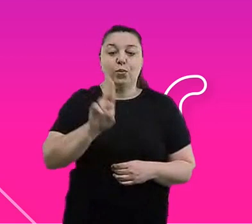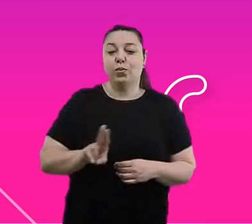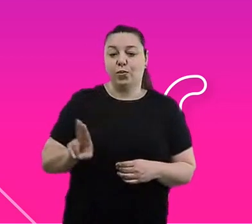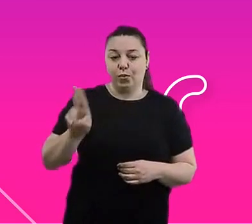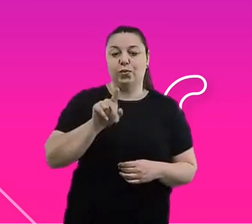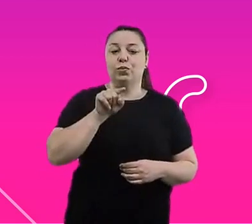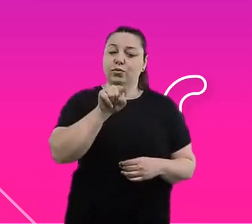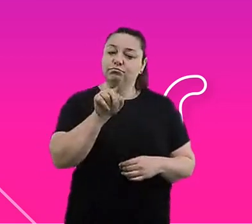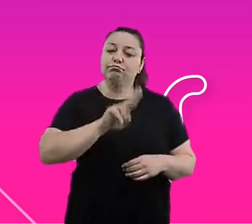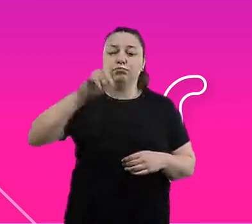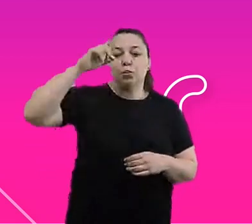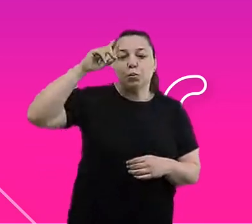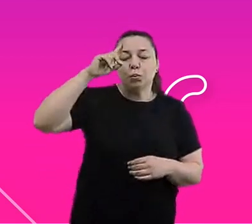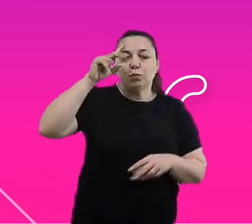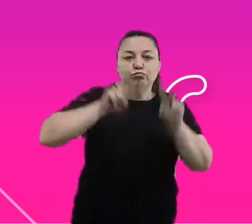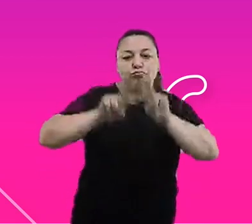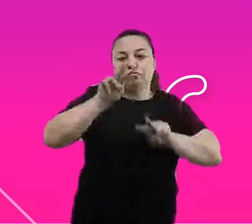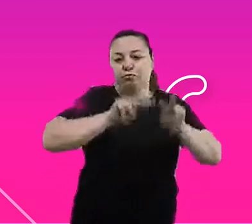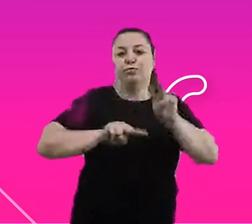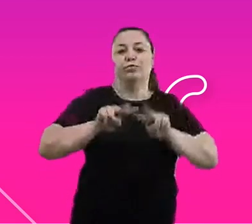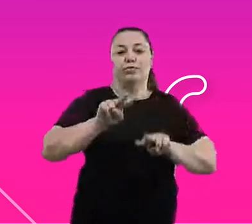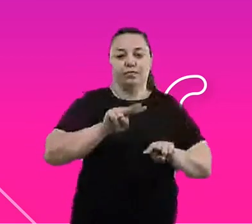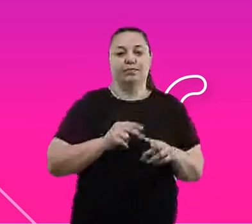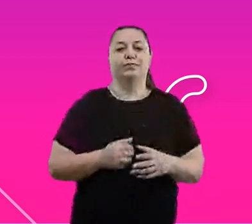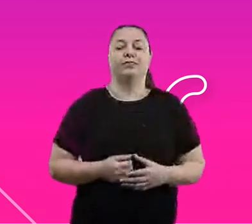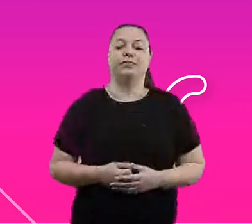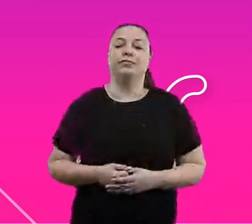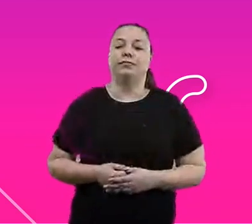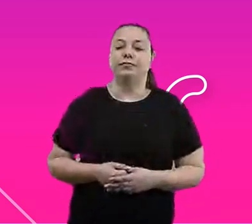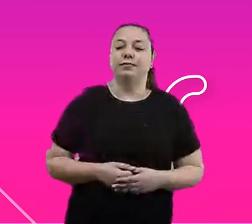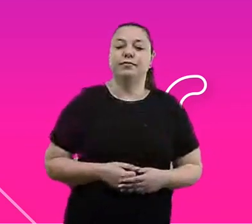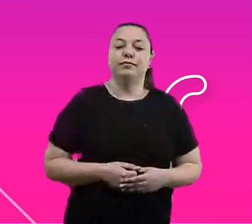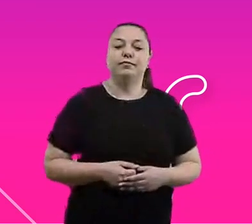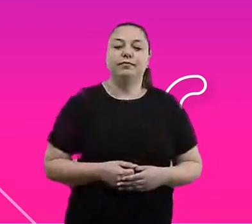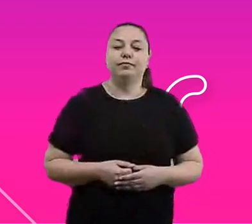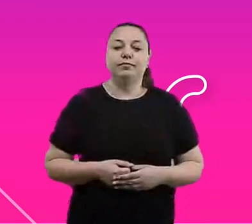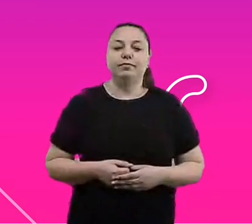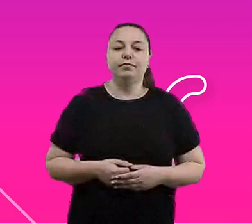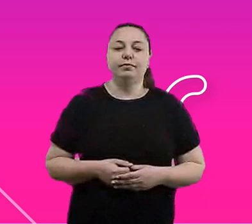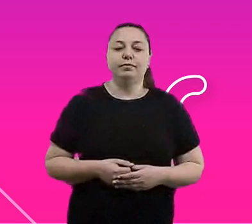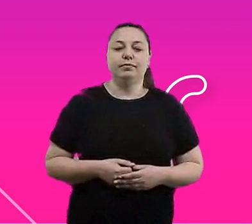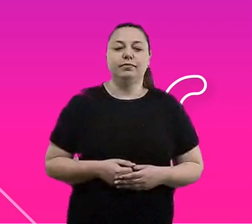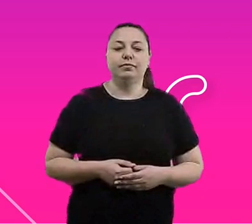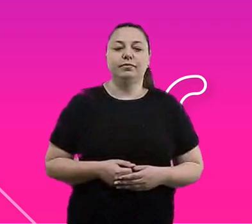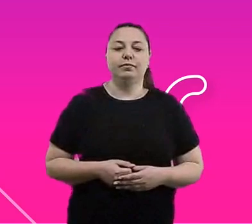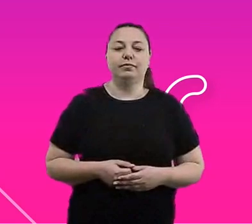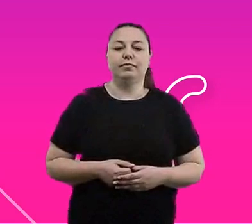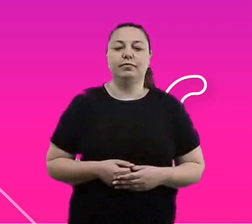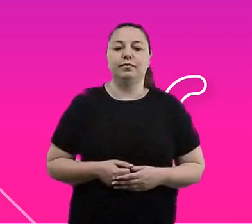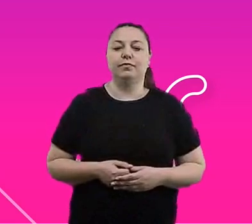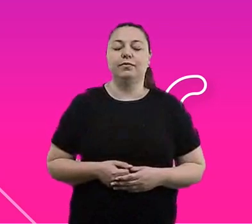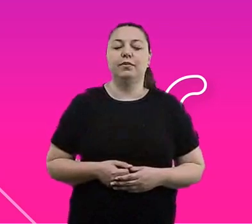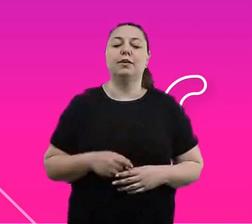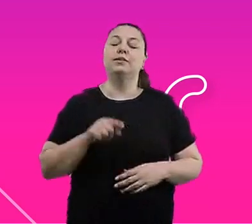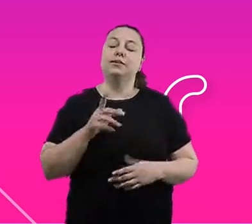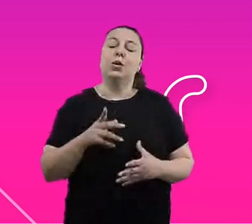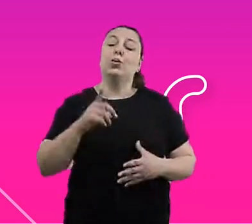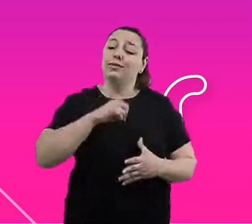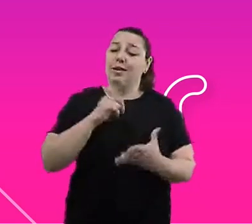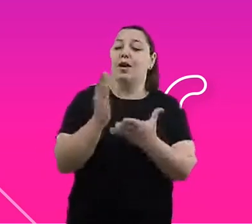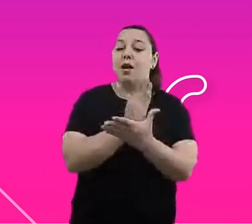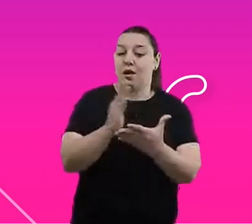diariamente para balizar as suas ações dentro da sua rotina. Mas a gente enfrenta alguns desafios. O